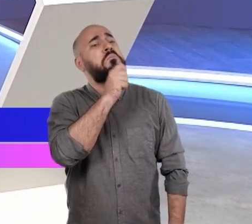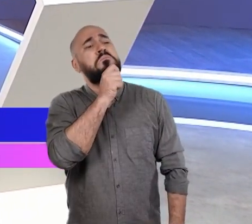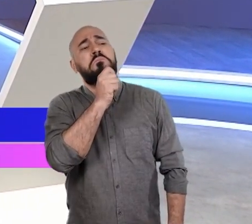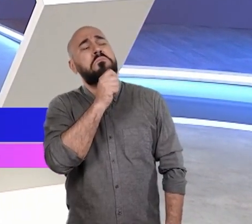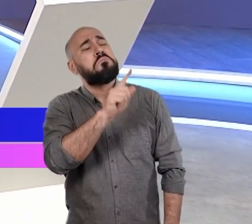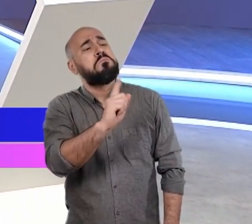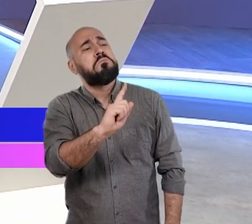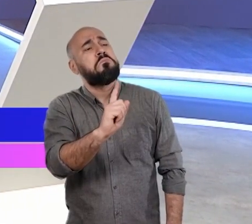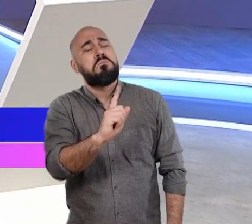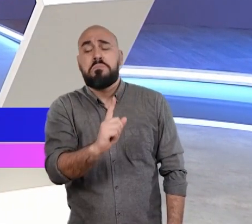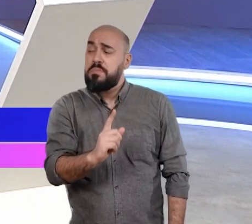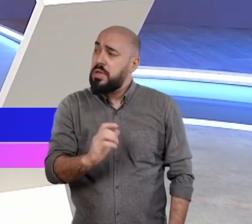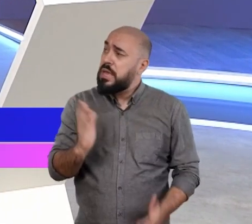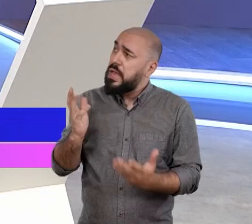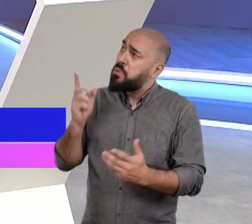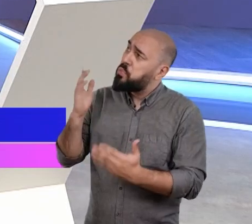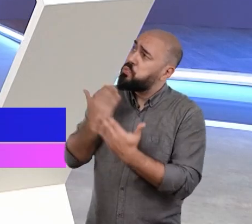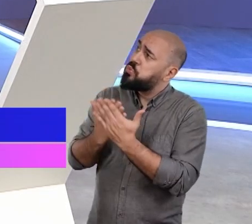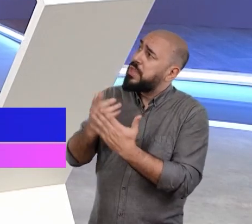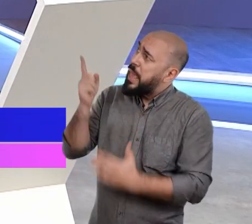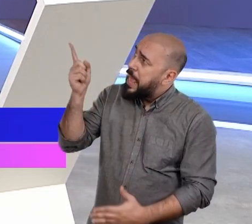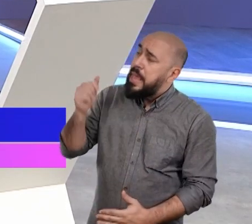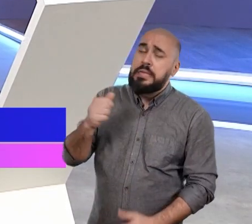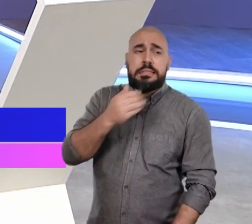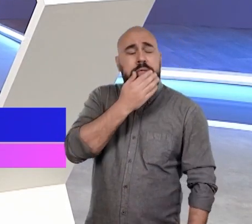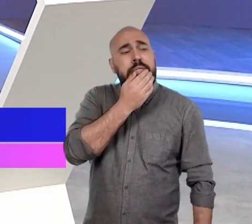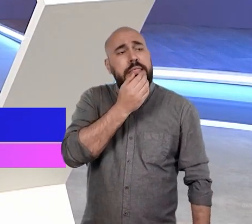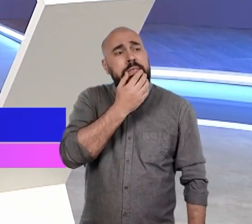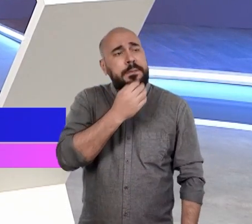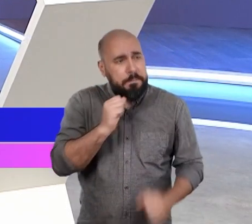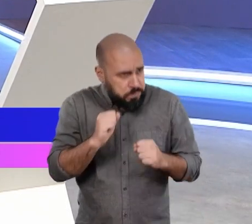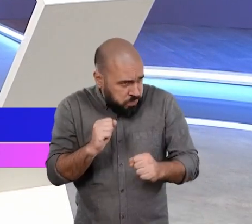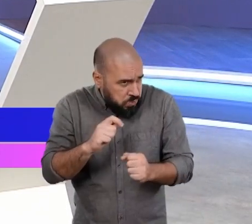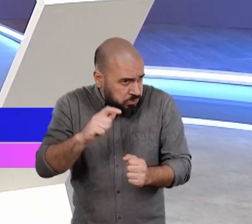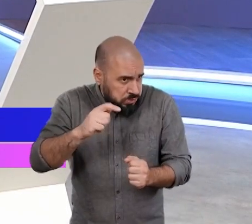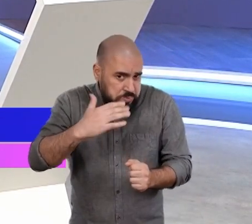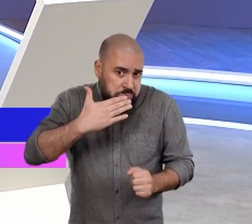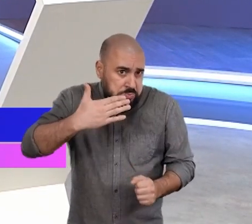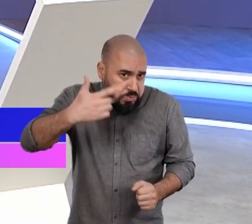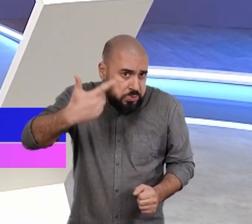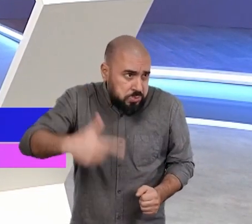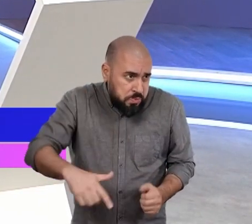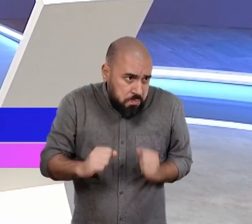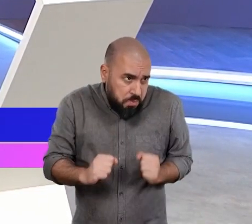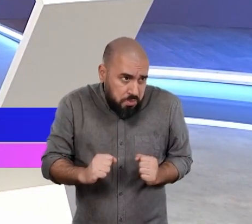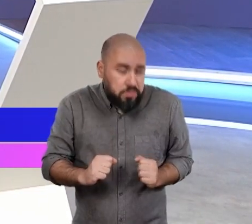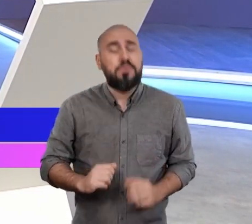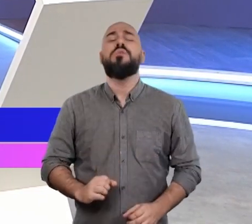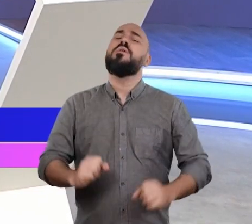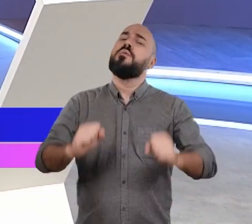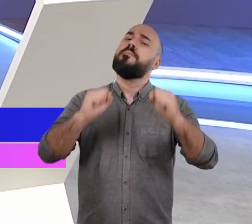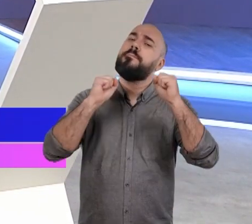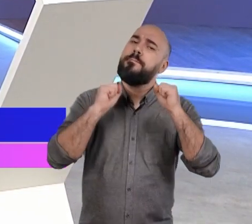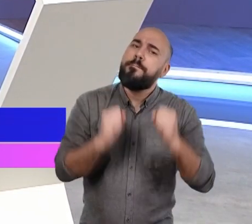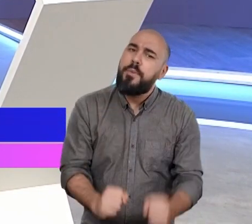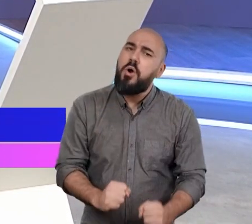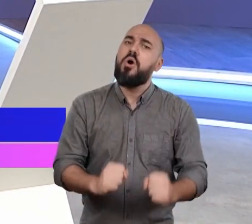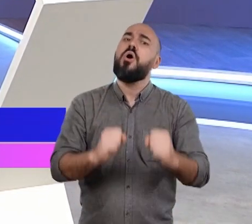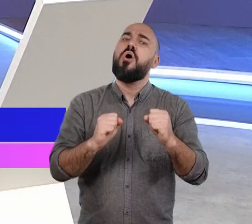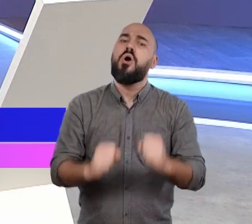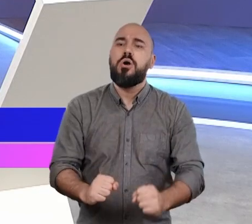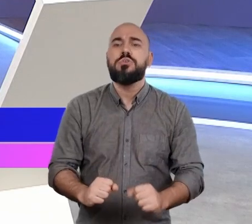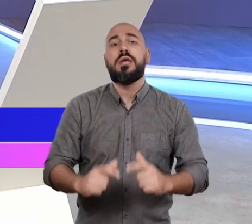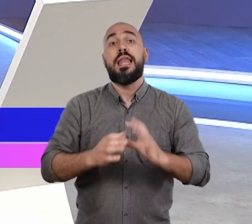de estudar por essa revista para entender a palavra de Deus. Eu posso pedir mais um estudo? Pode sim. Então, entre em contato